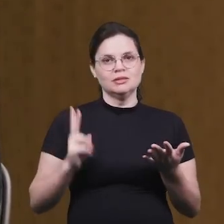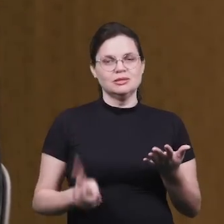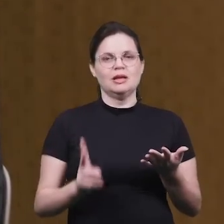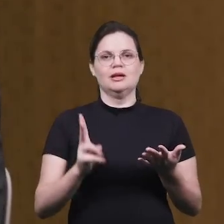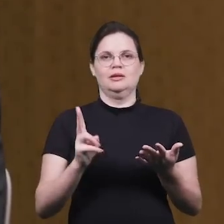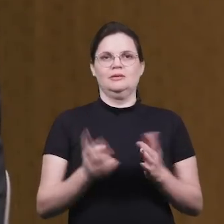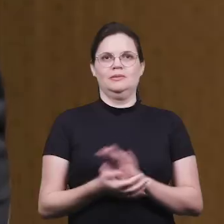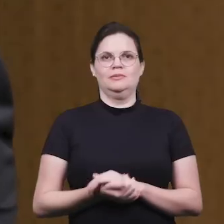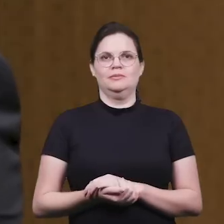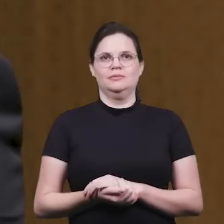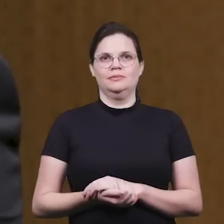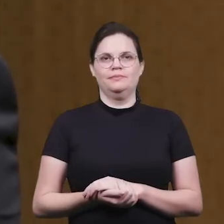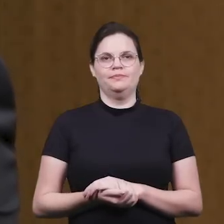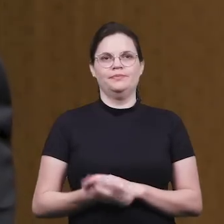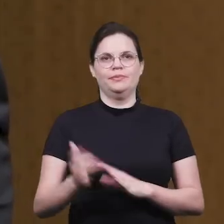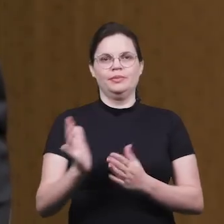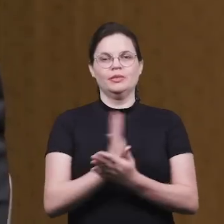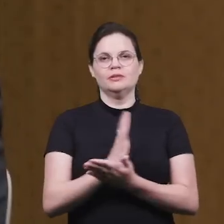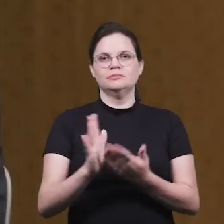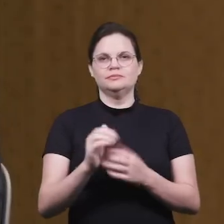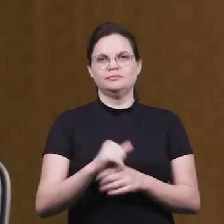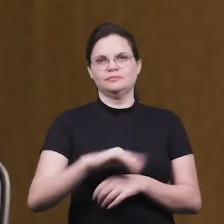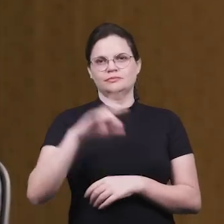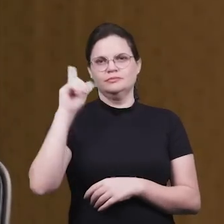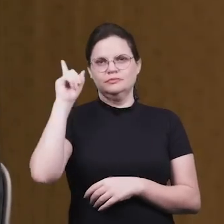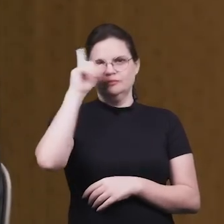mesmo que seja um pouquinho difícil, porque